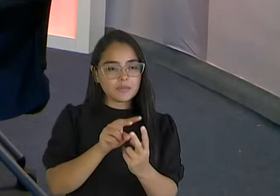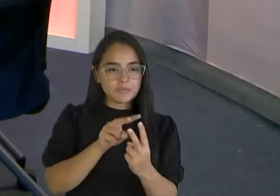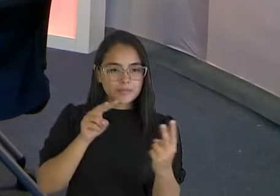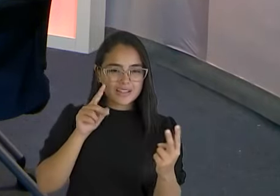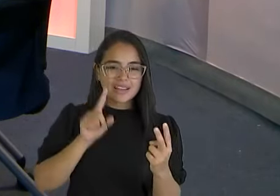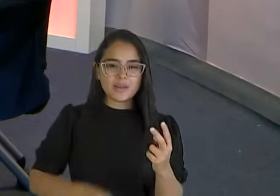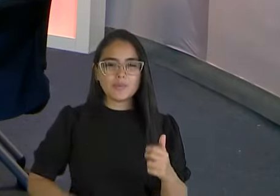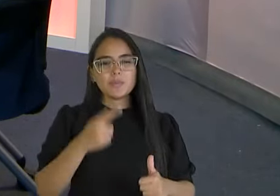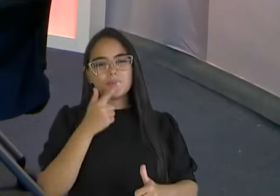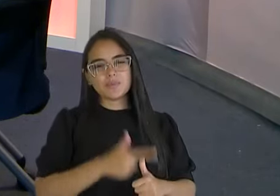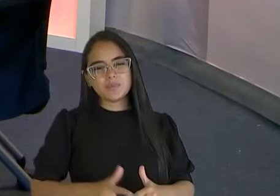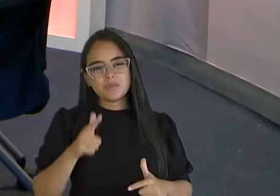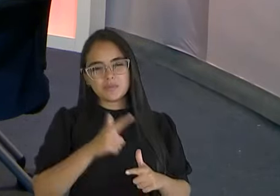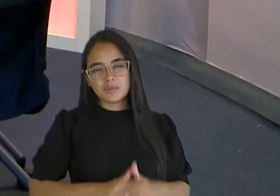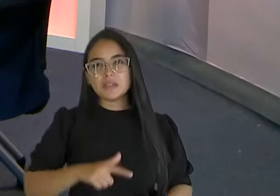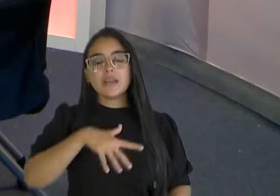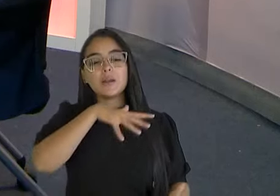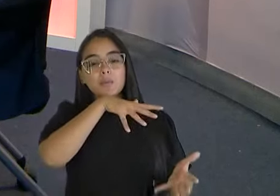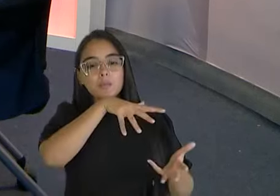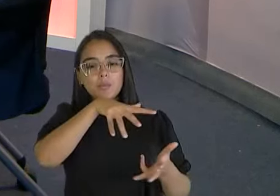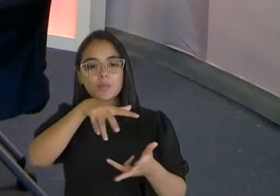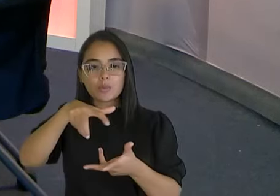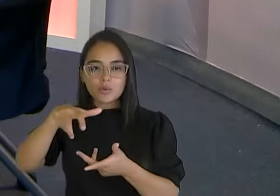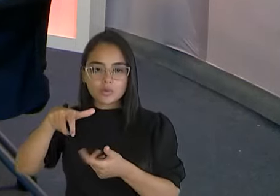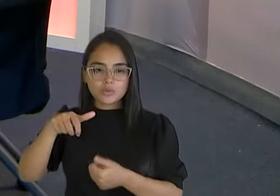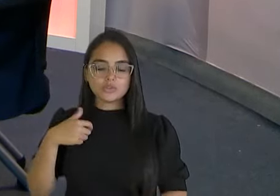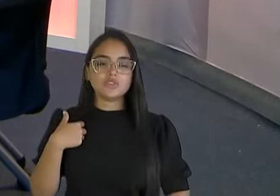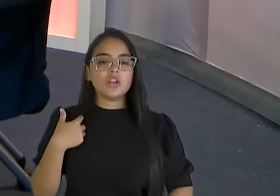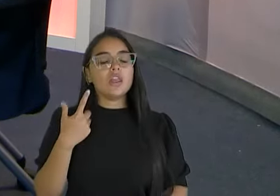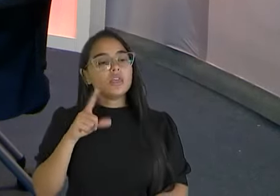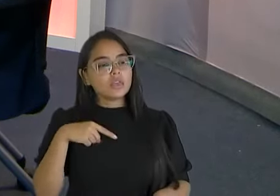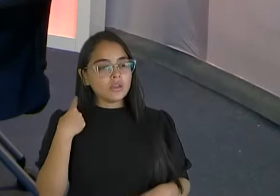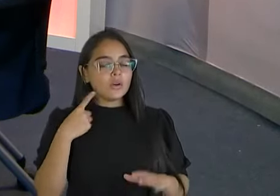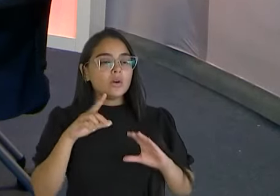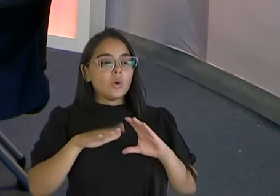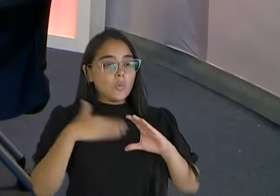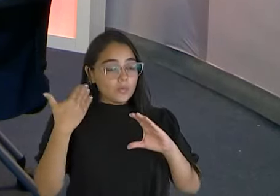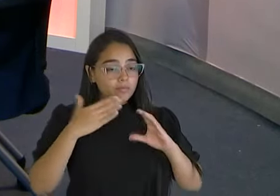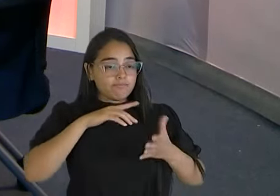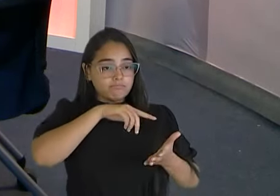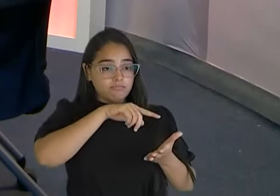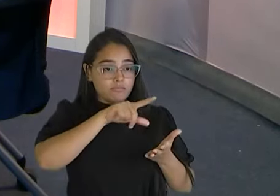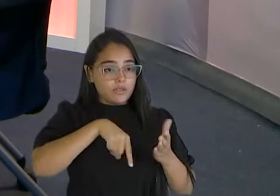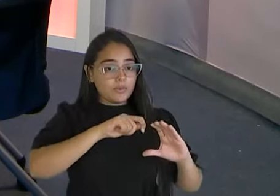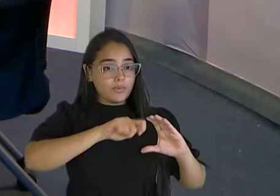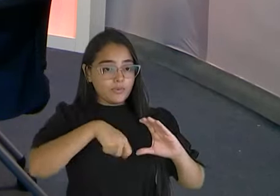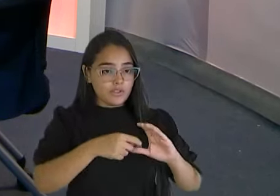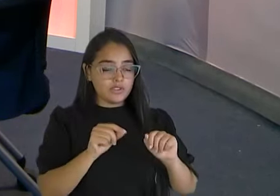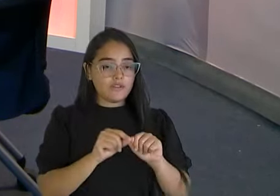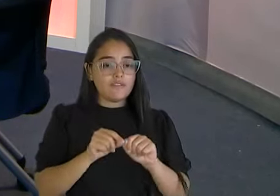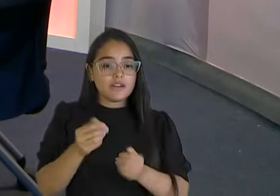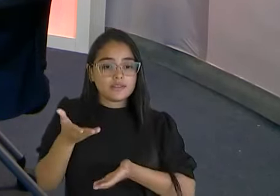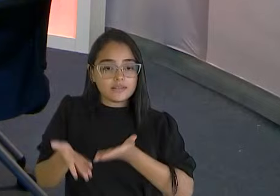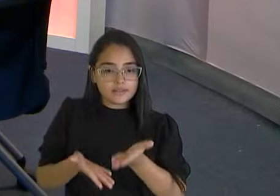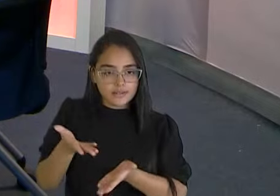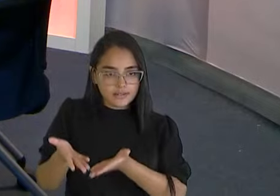um problema mundial. A gente recebeu um vídeo, um depoimento de uma pessoa que está fazendo o